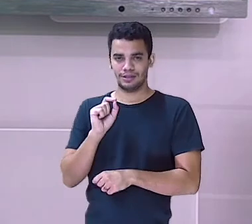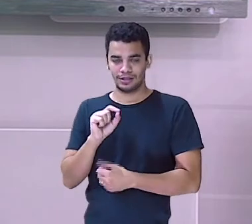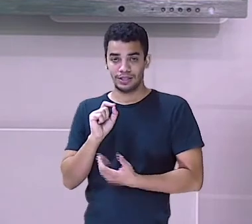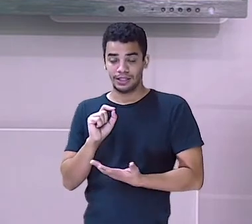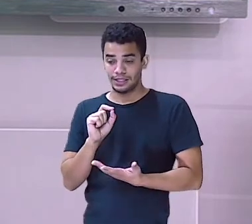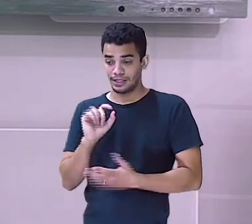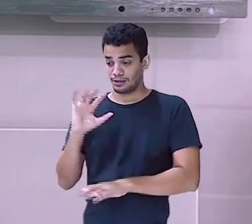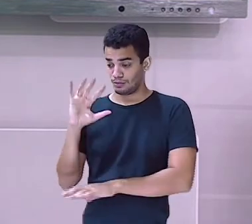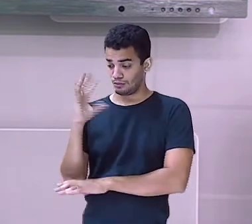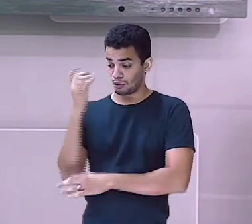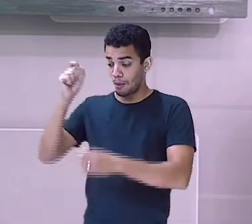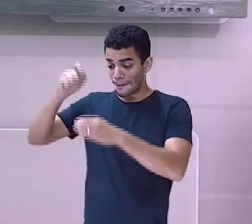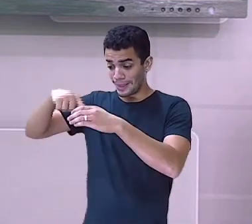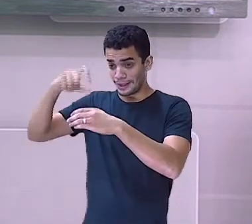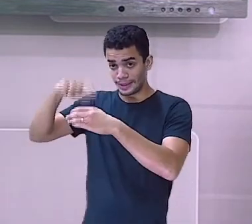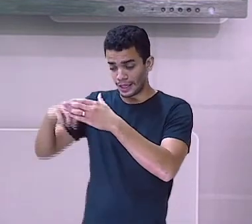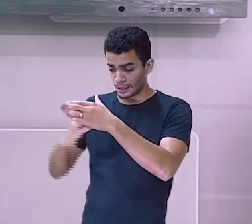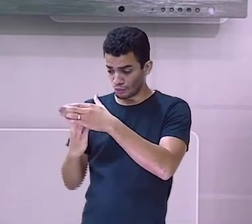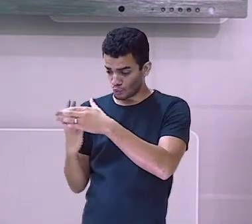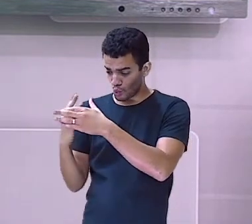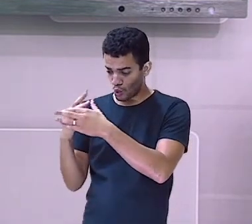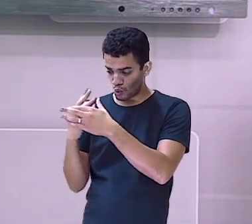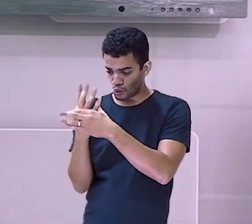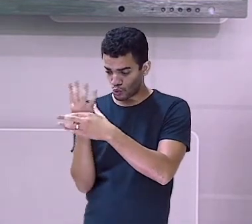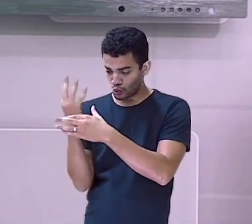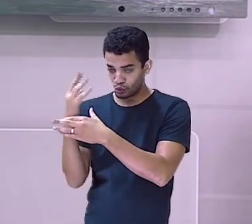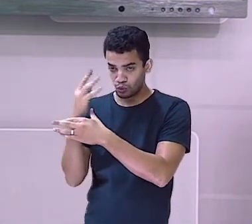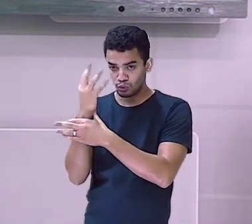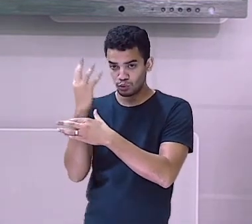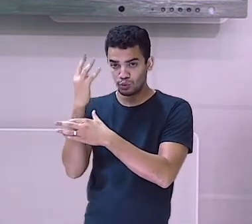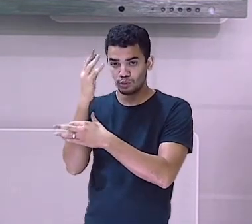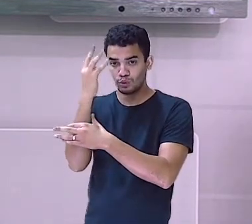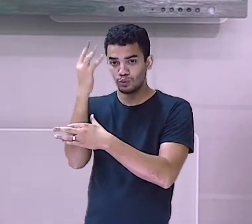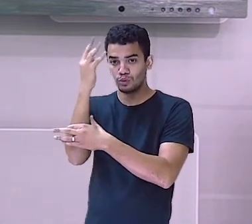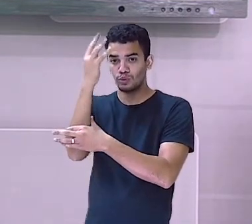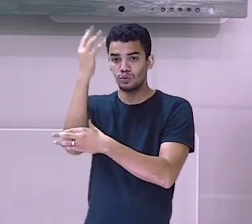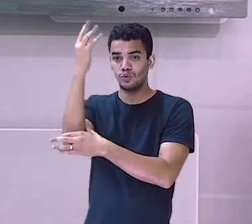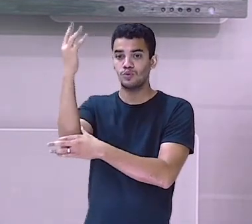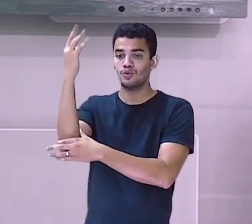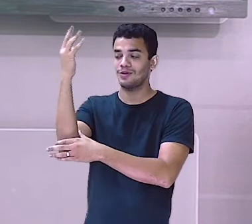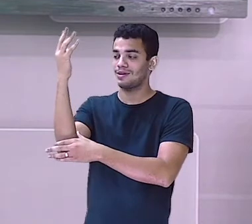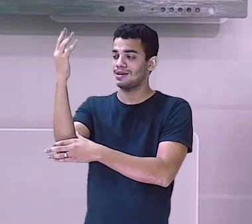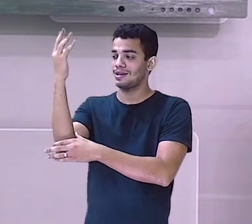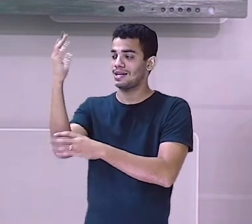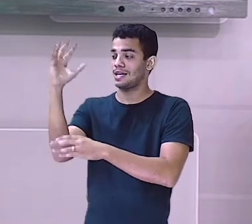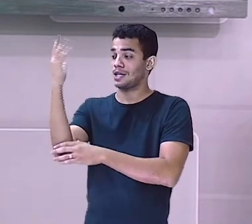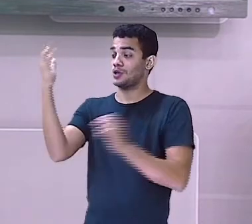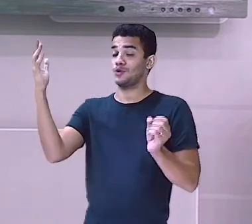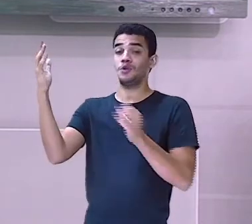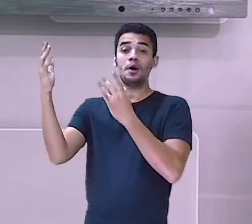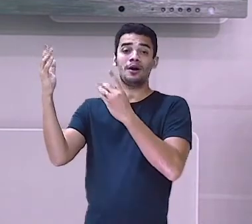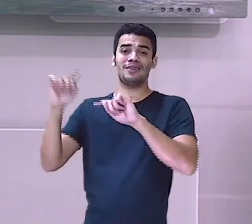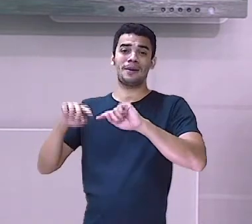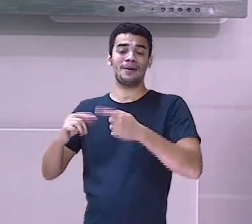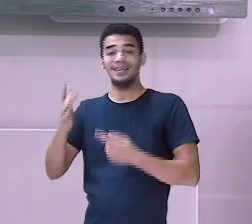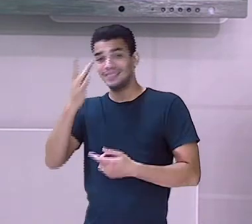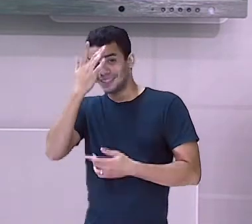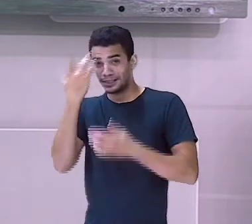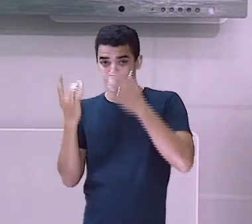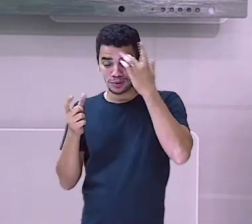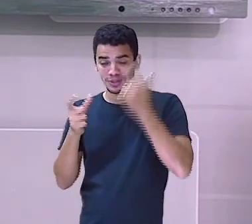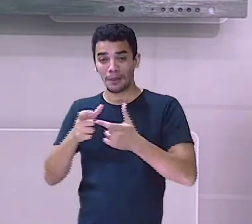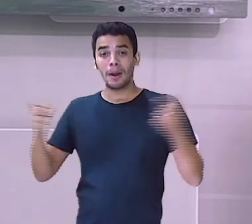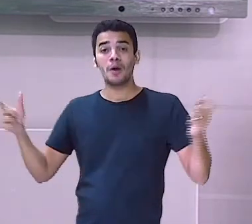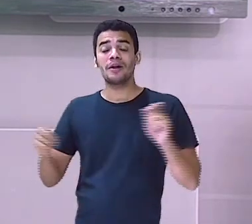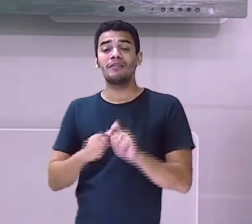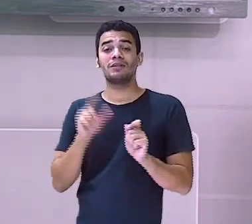novamente a retirada da madeira. O que acontece é que as pessoas, elas desmatam, cortam muitas árvores